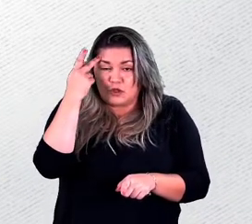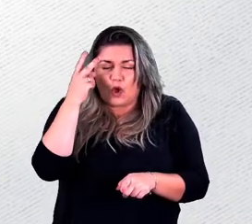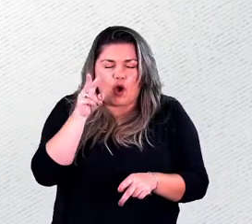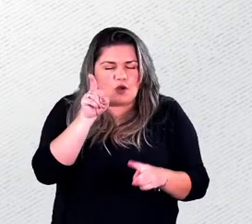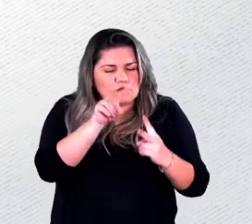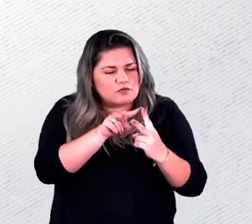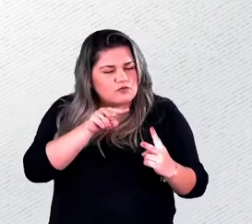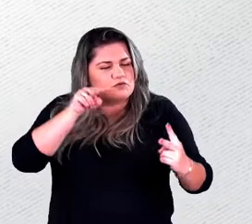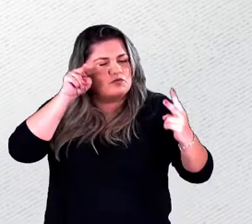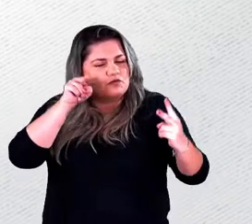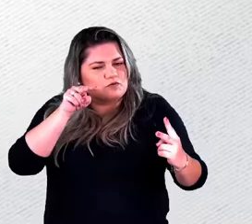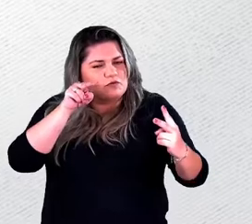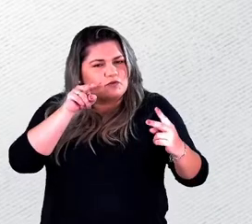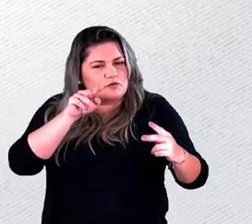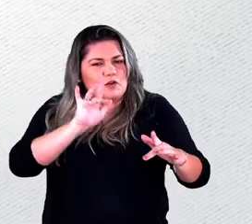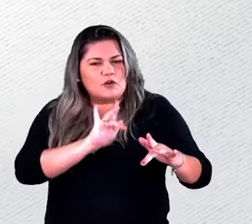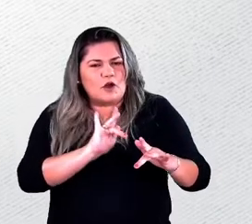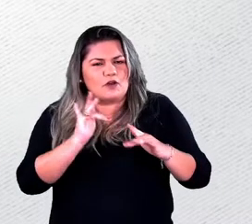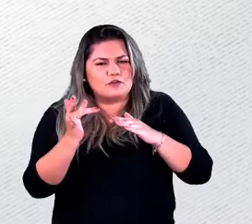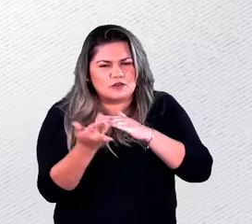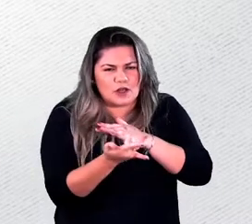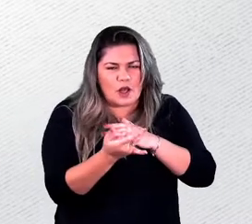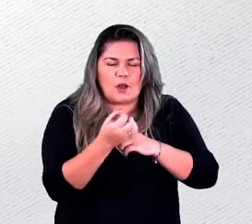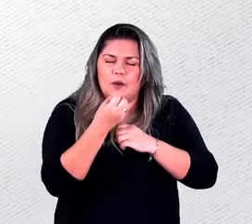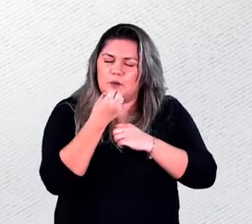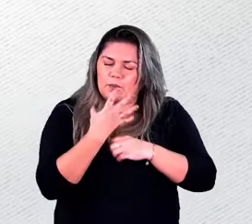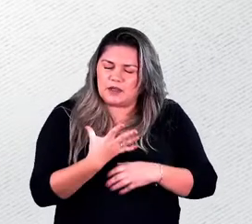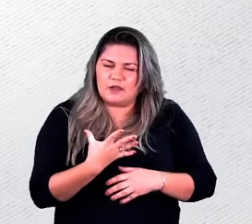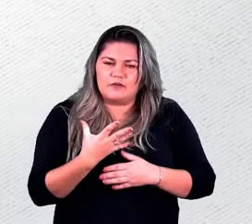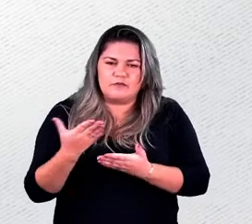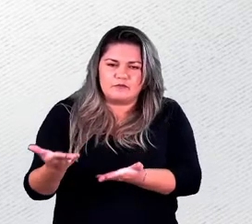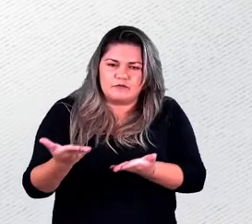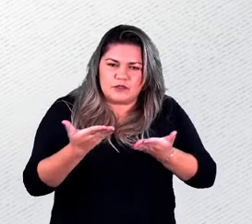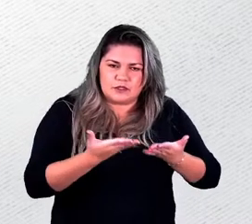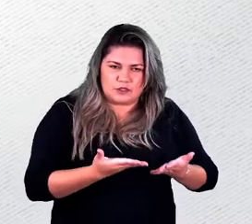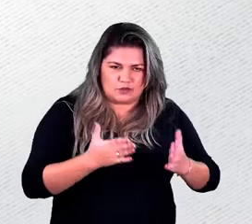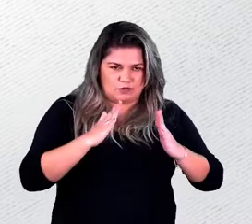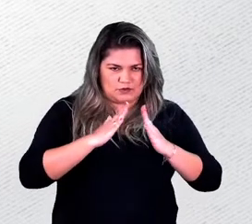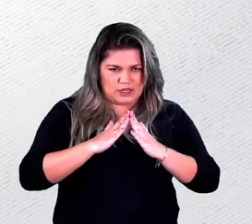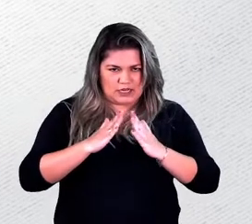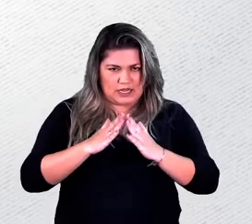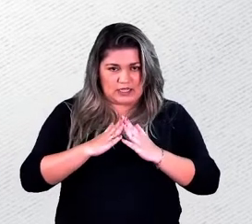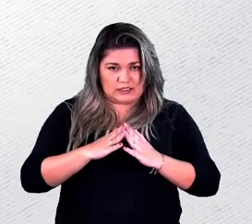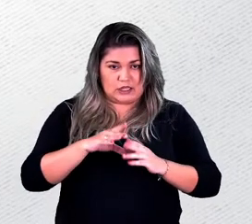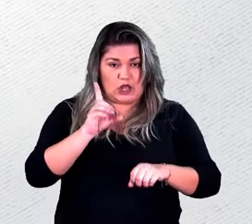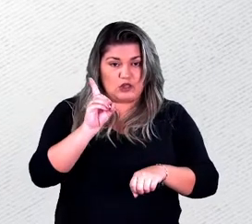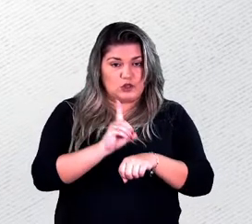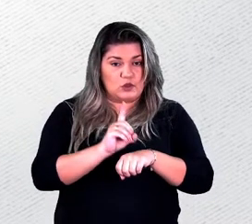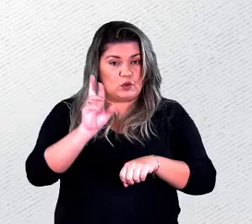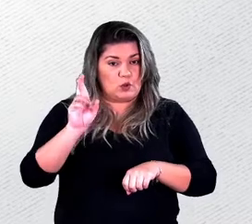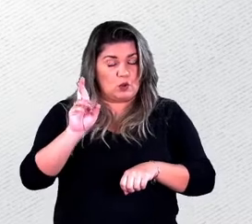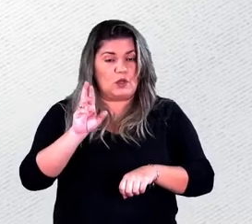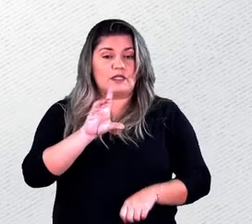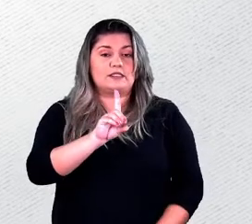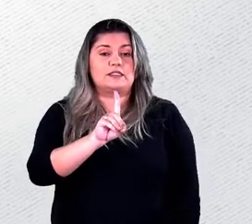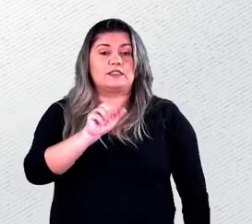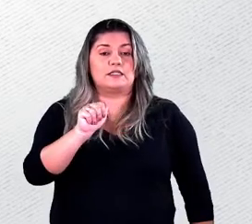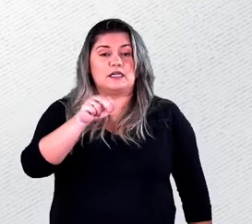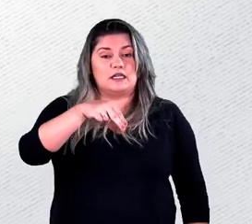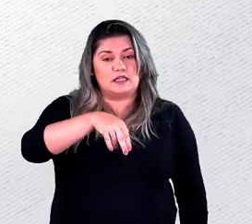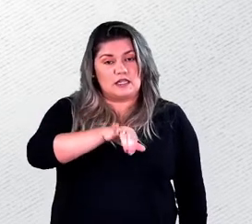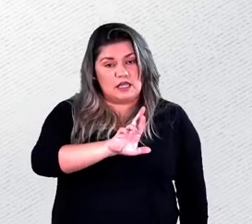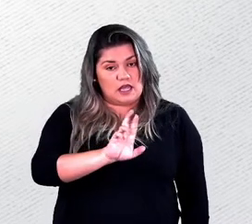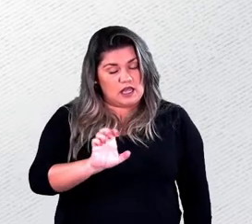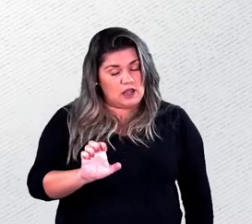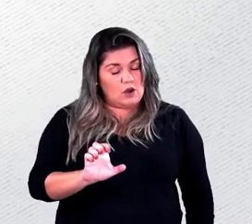seja muito bem muito bem vindos a essa casa o Dr Daniel nosso Conselheiro tem